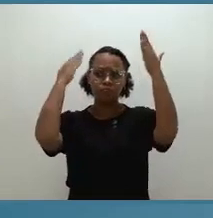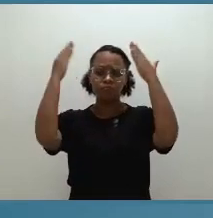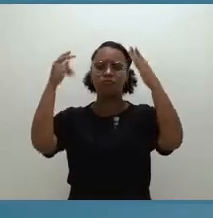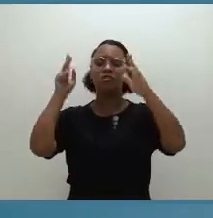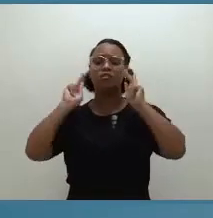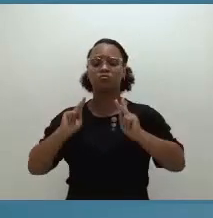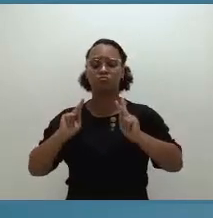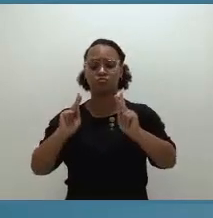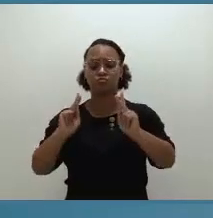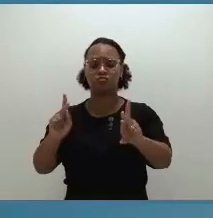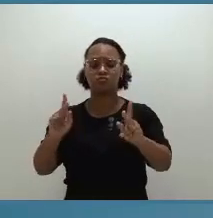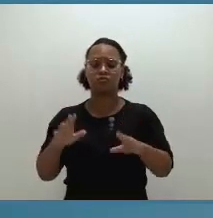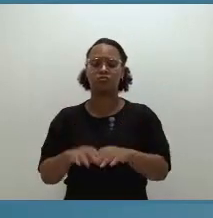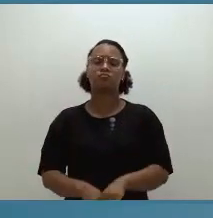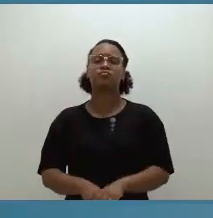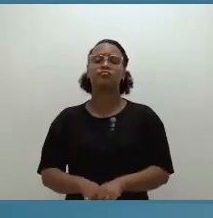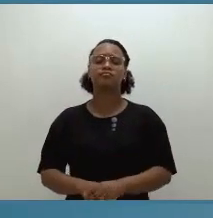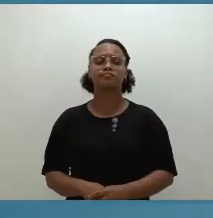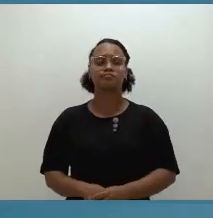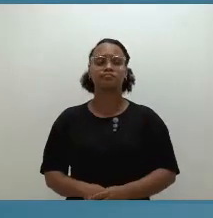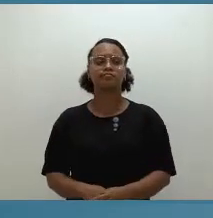essa corte de justiça.